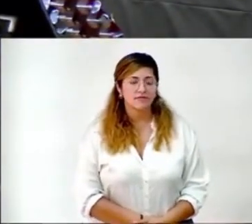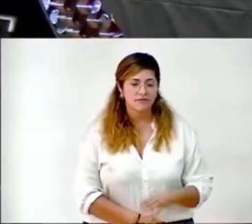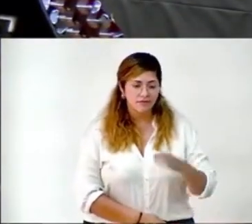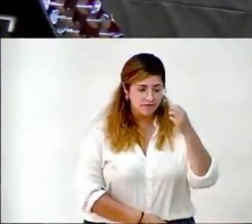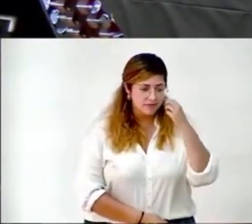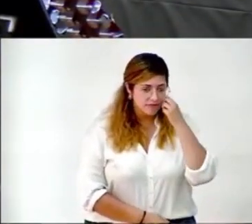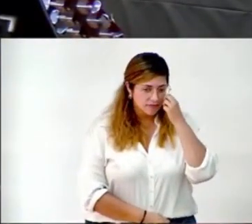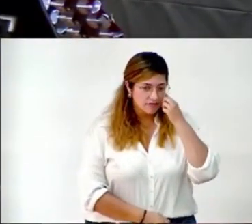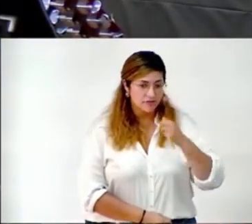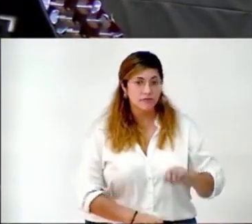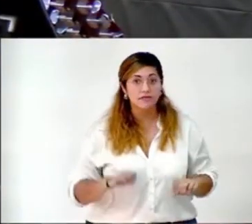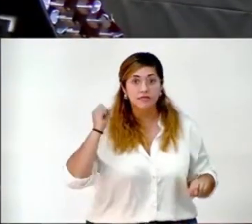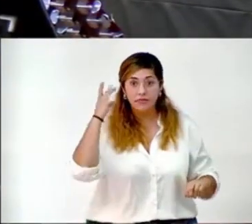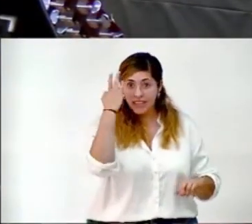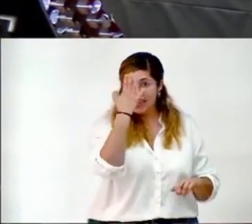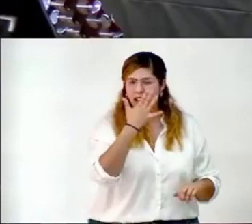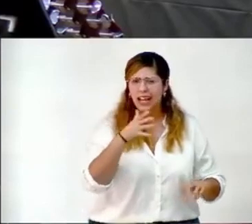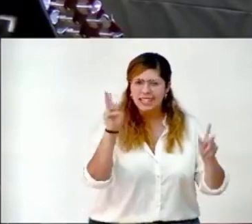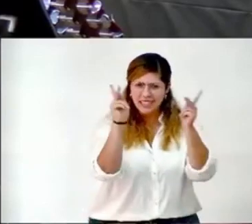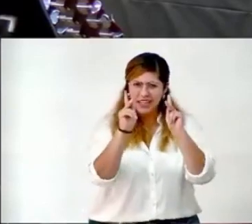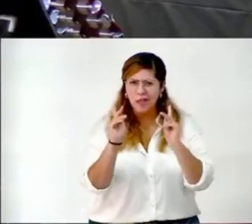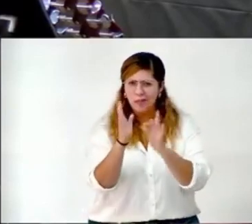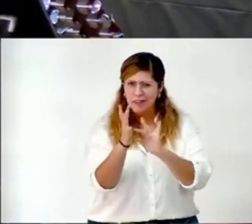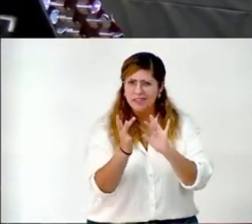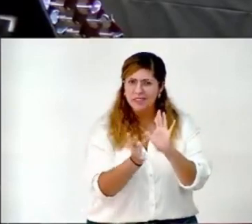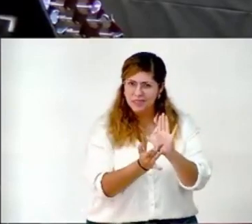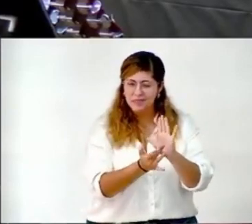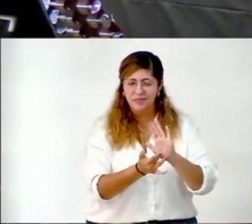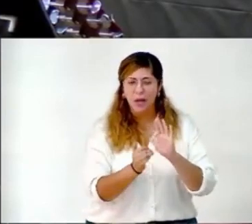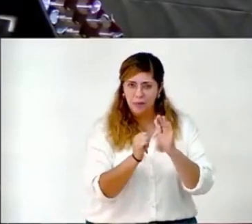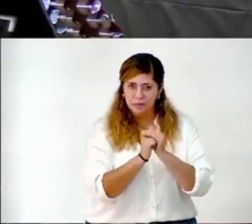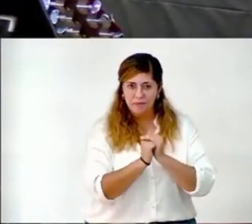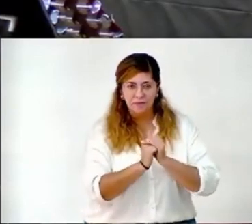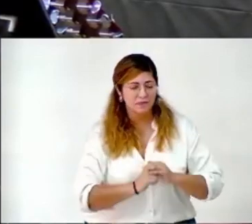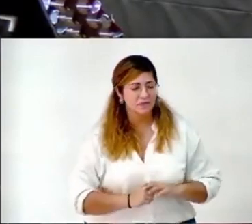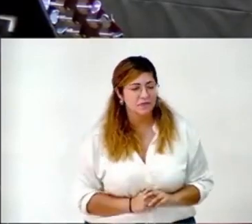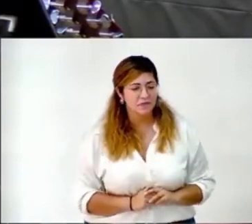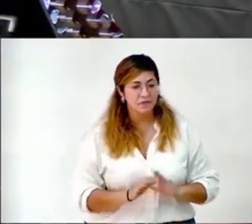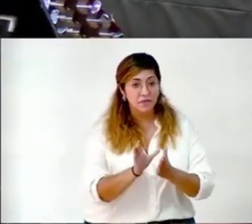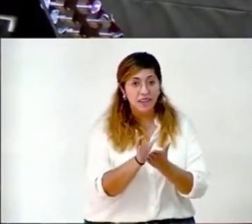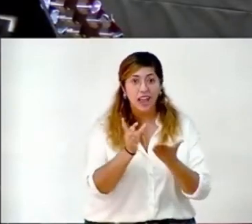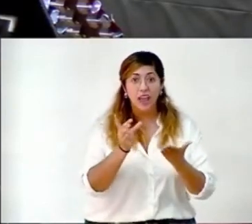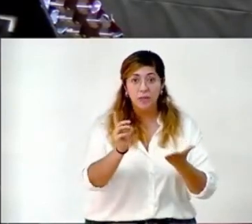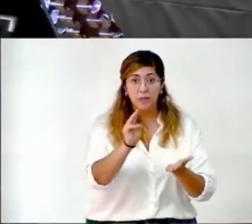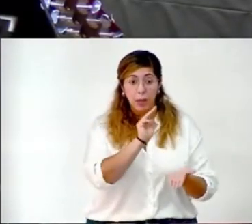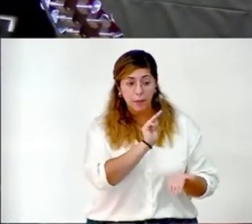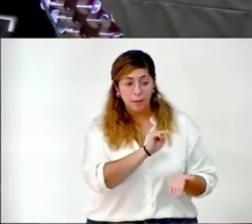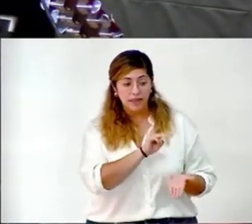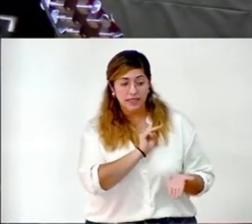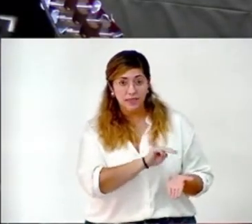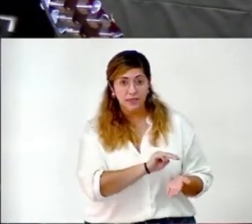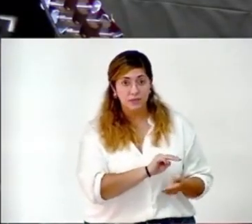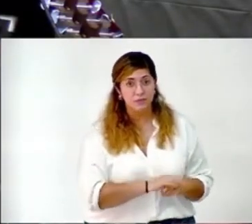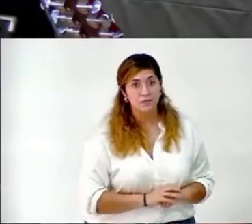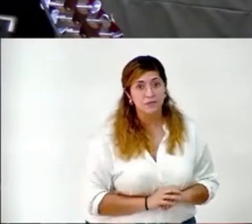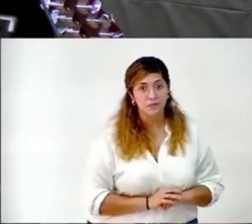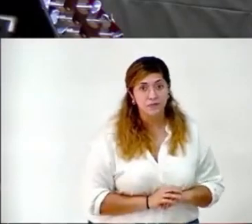Graça e paz no nome de Jesus, irmãos. Abra sua Bíblia no Evangelho segundo Mateus,